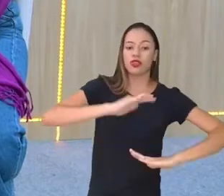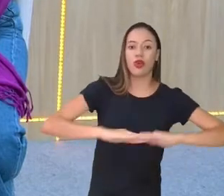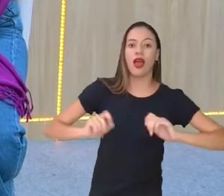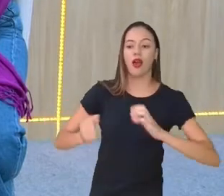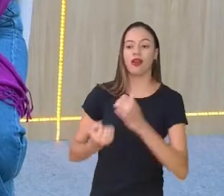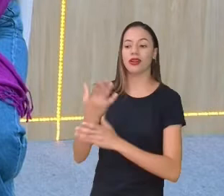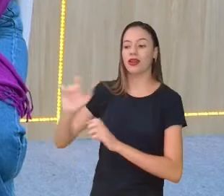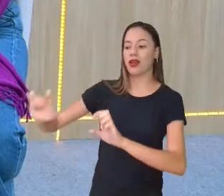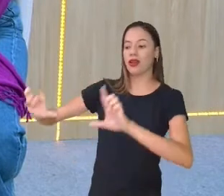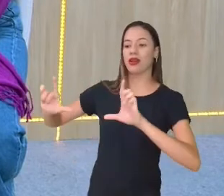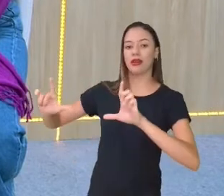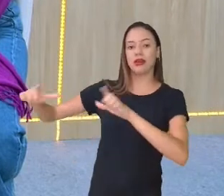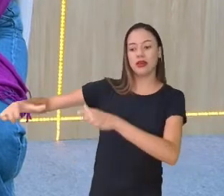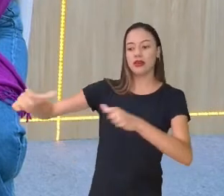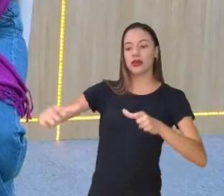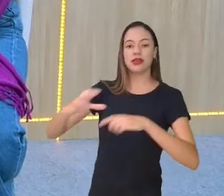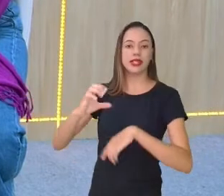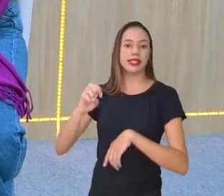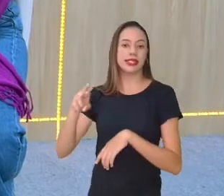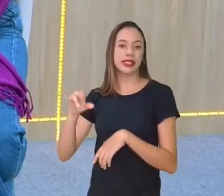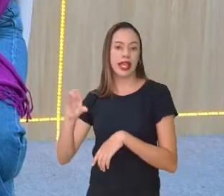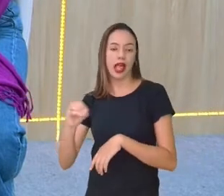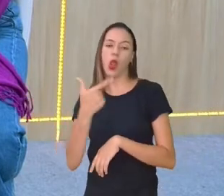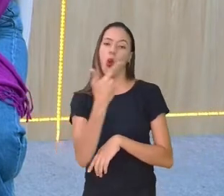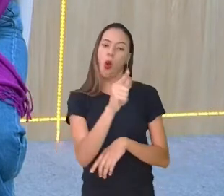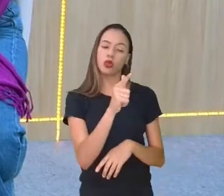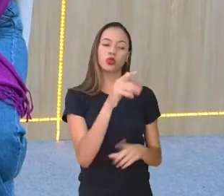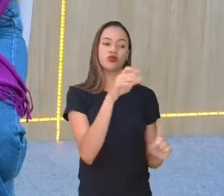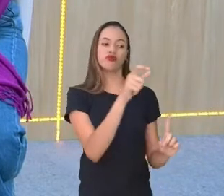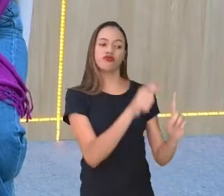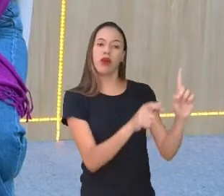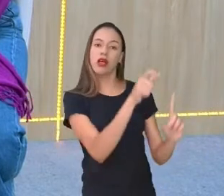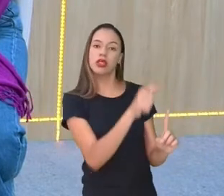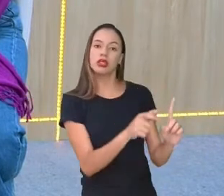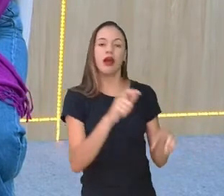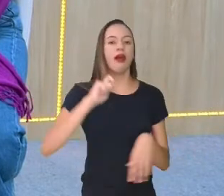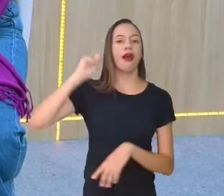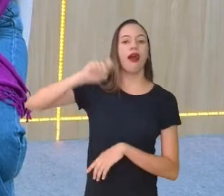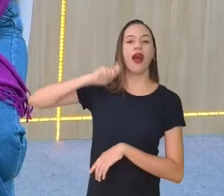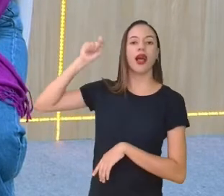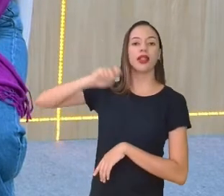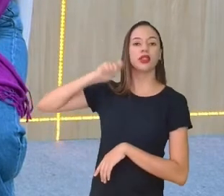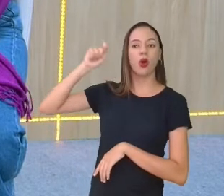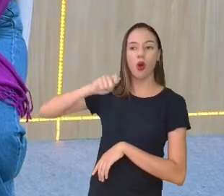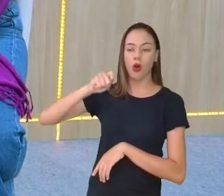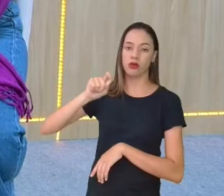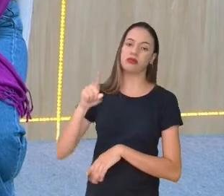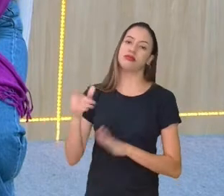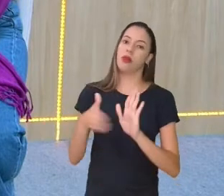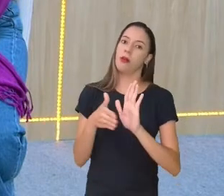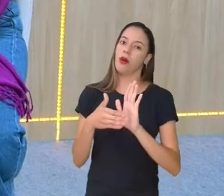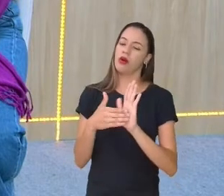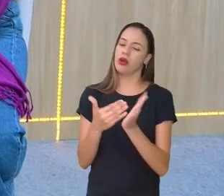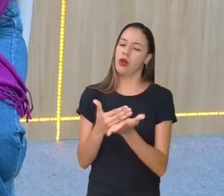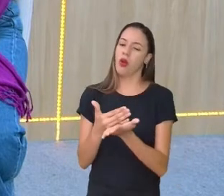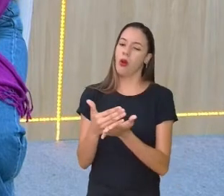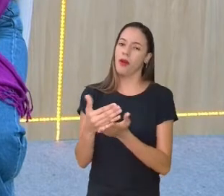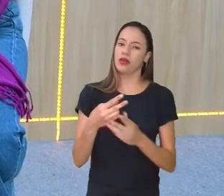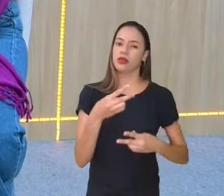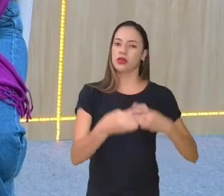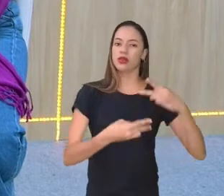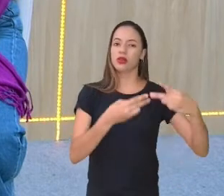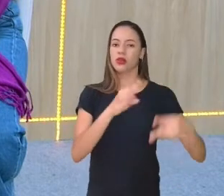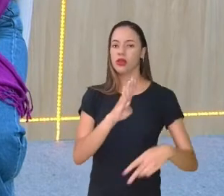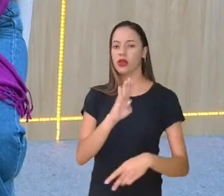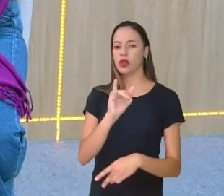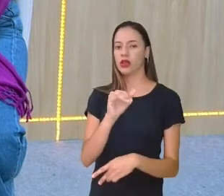os atores e atrizes, figurinistas. E essa proposta a gente está trazendo desde o início do bimestre. Lá no final do bimestre eu vou